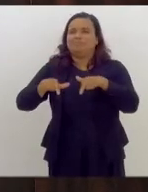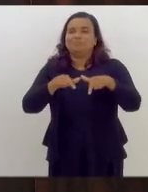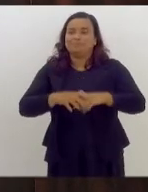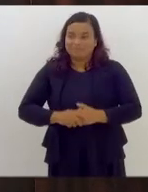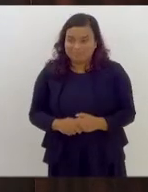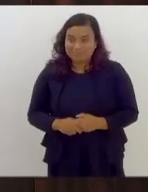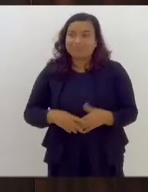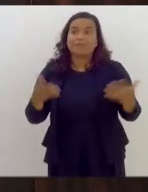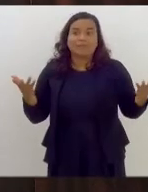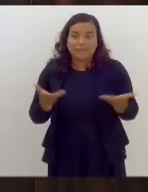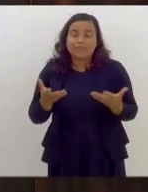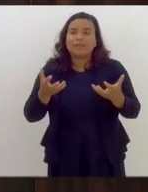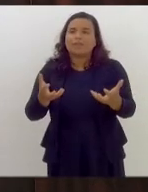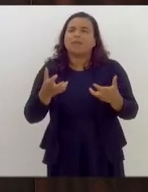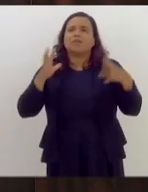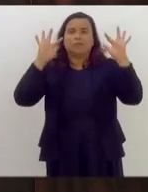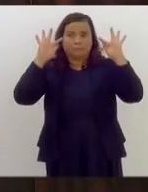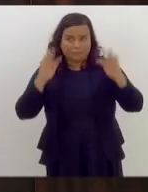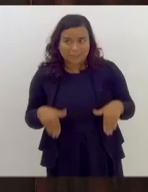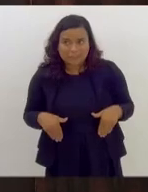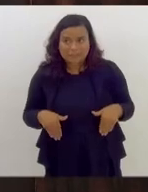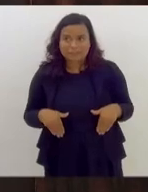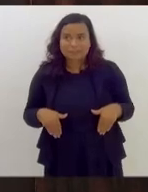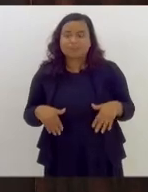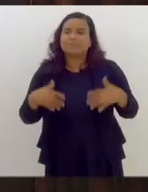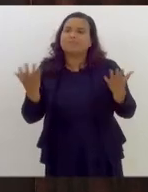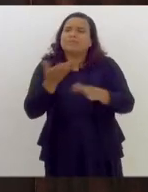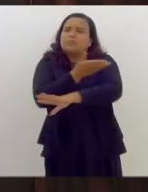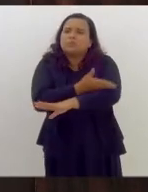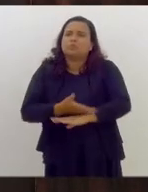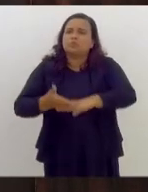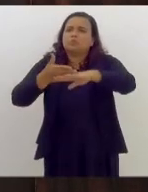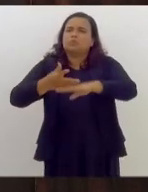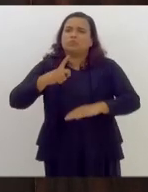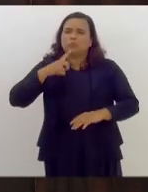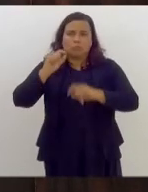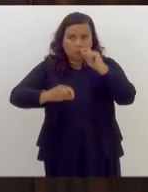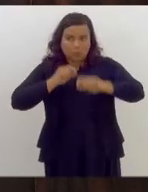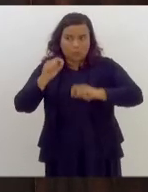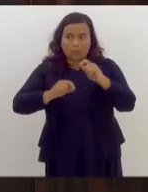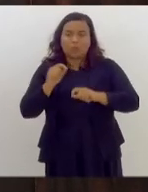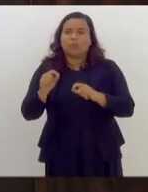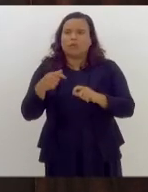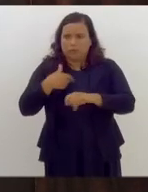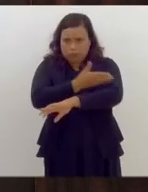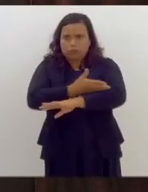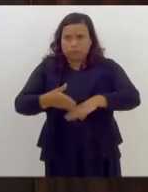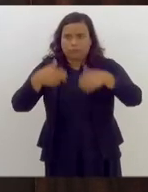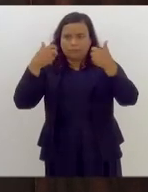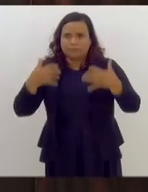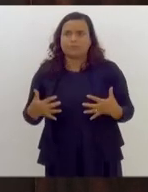Eu quero finalizar, e geralmente eu faço assim,